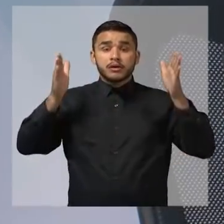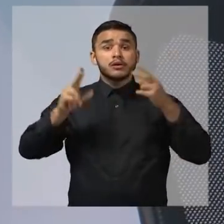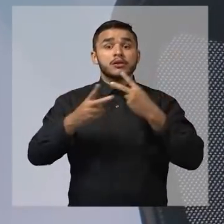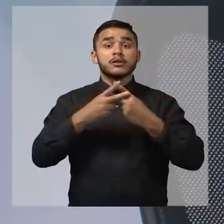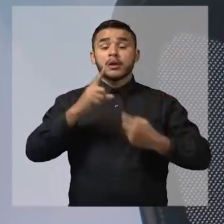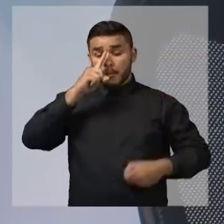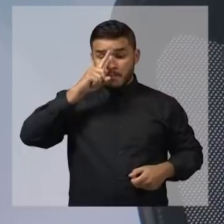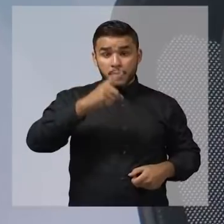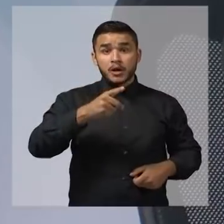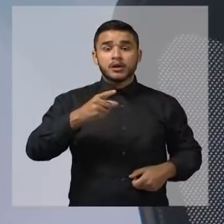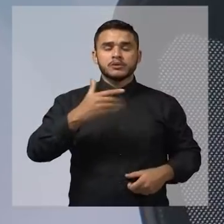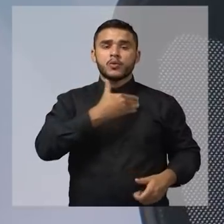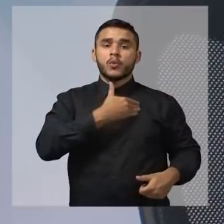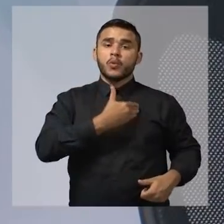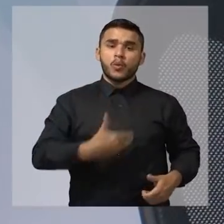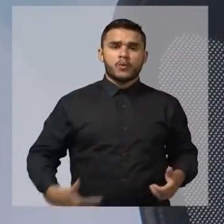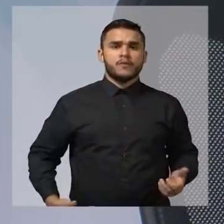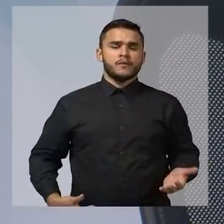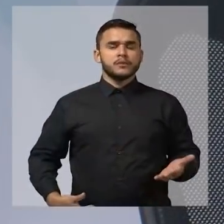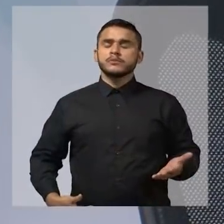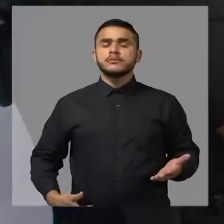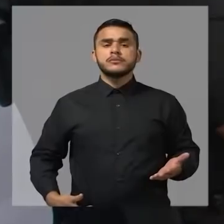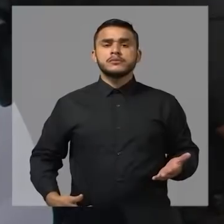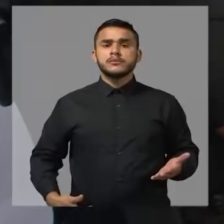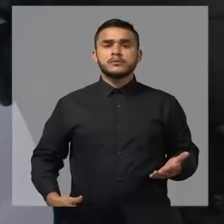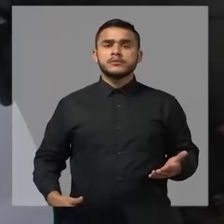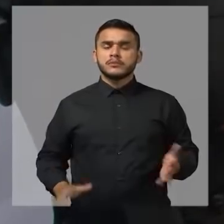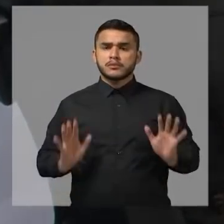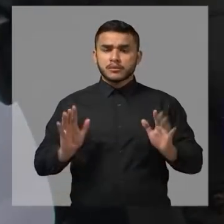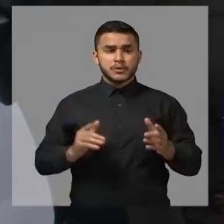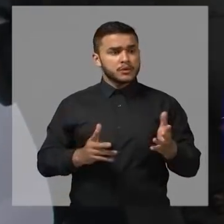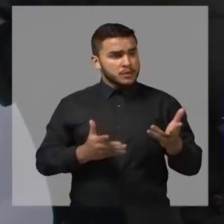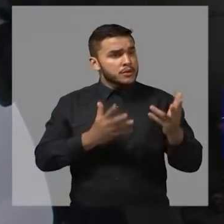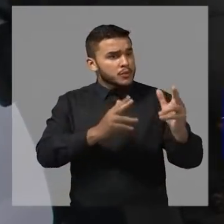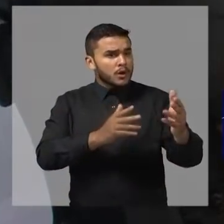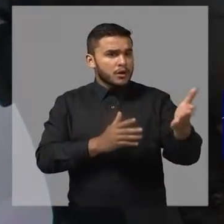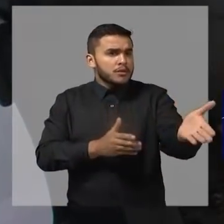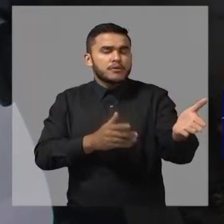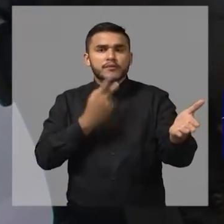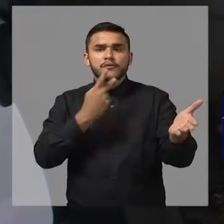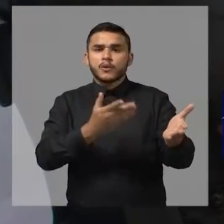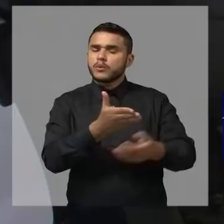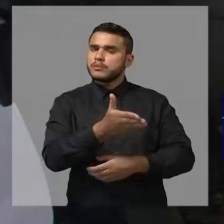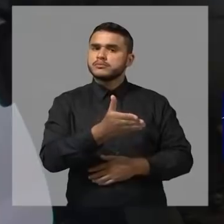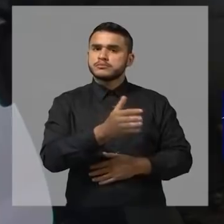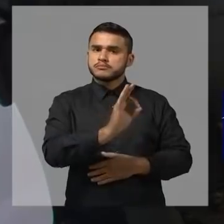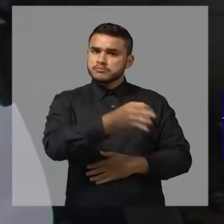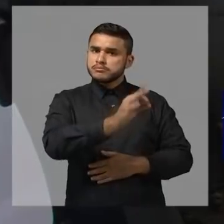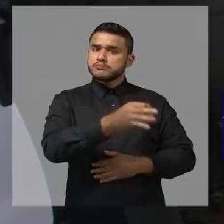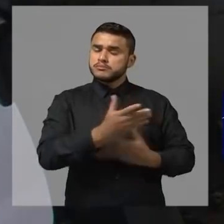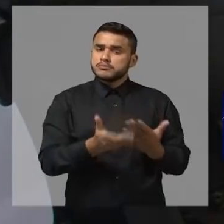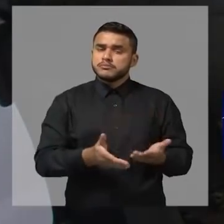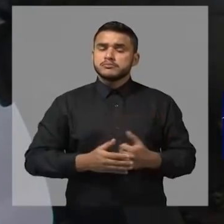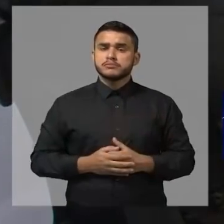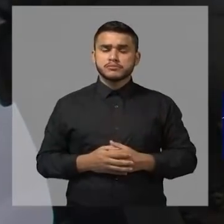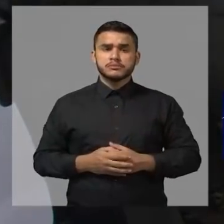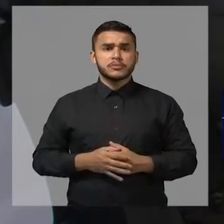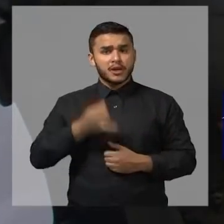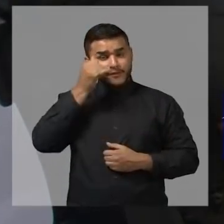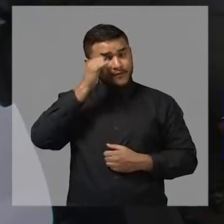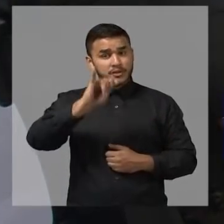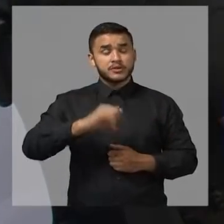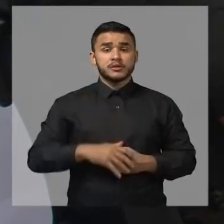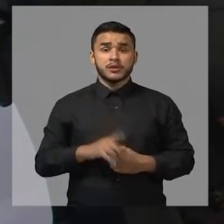Estado, justamente para não acontecer isso que o professor acabou de falar, e com total conhecimento. Por quê? Porque